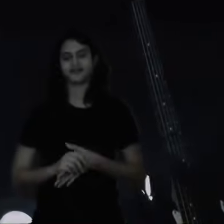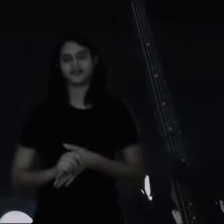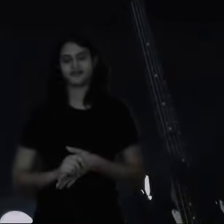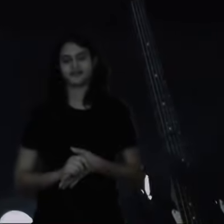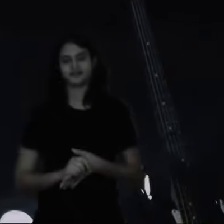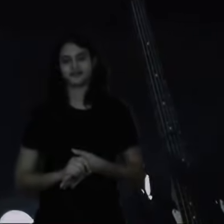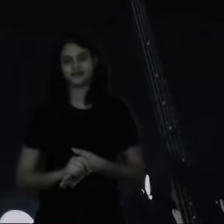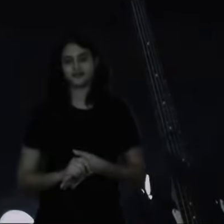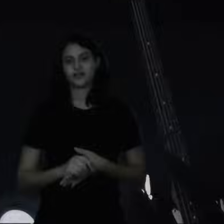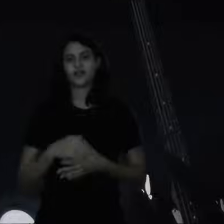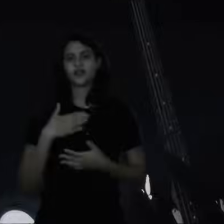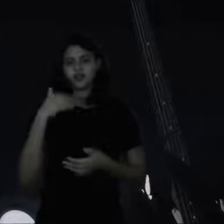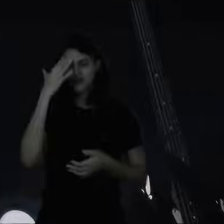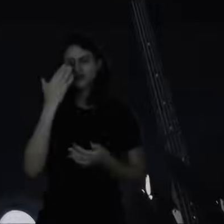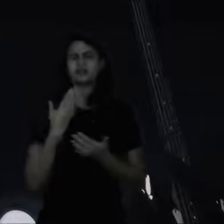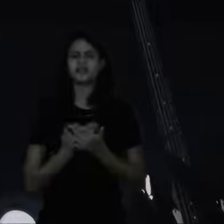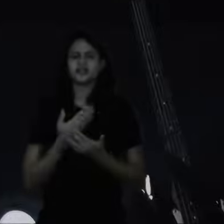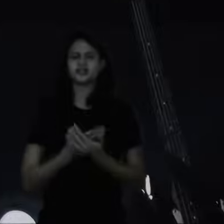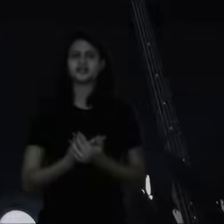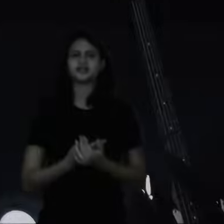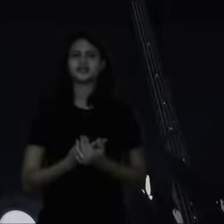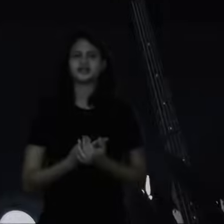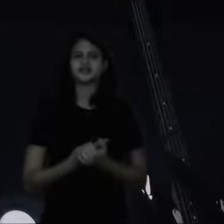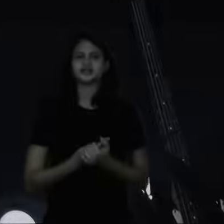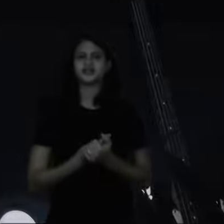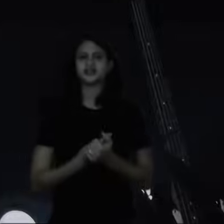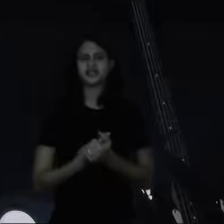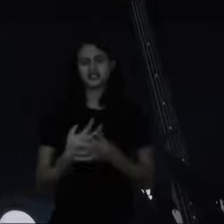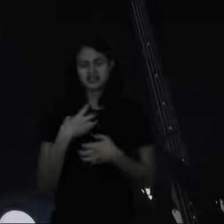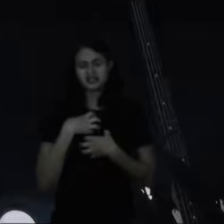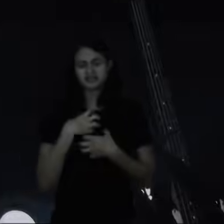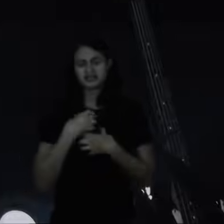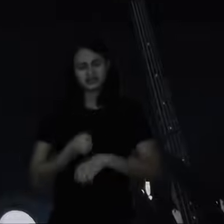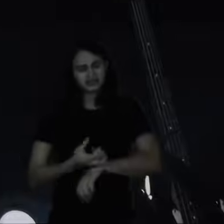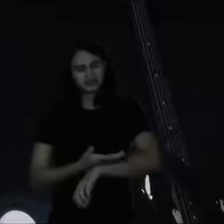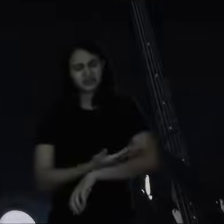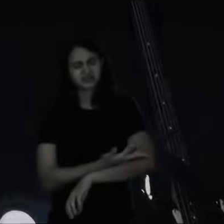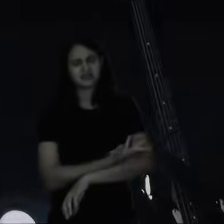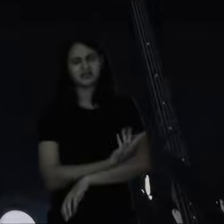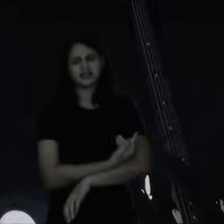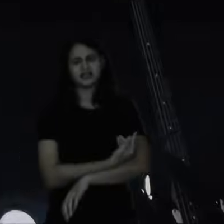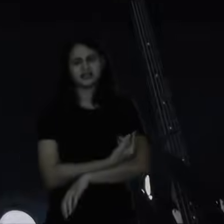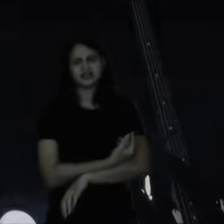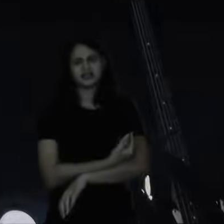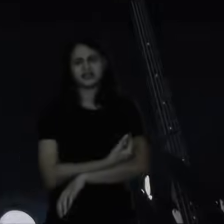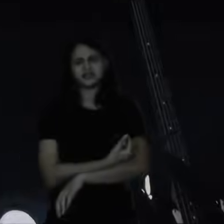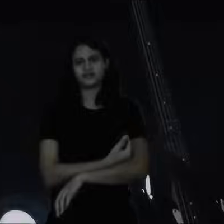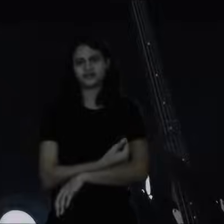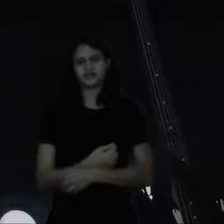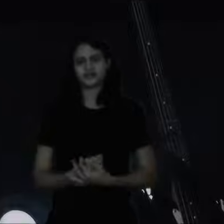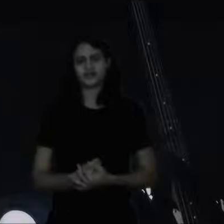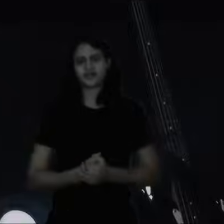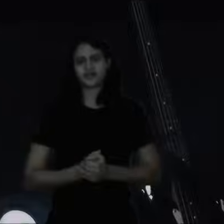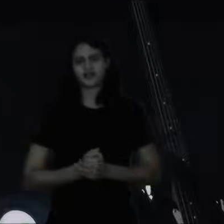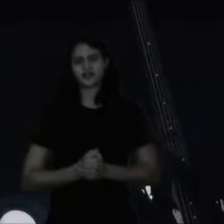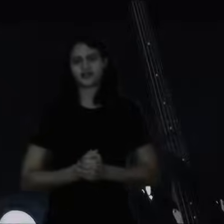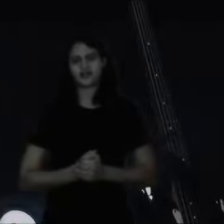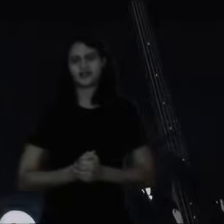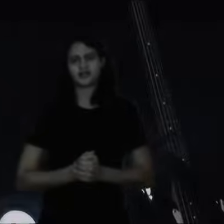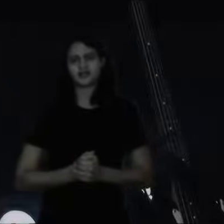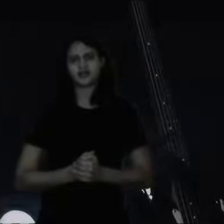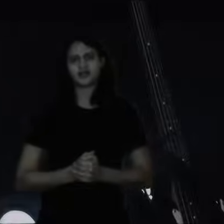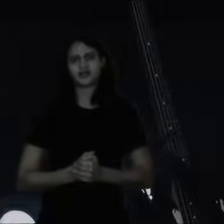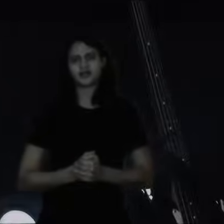Eu tenho aprendido que a origem de qualquer ferida emocional, ela vem da incapacidade de perdoar